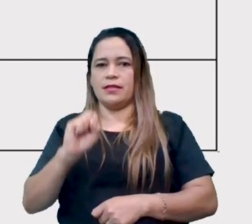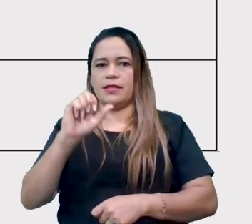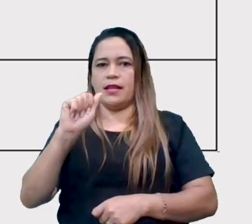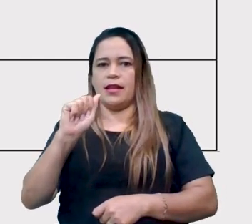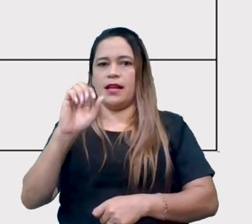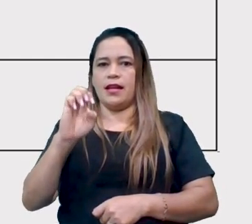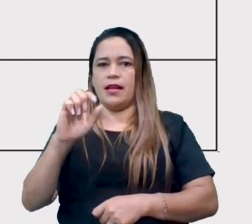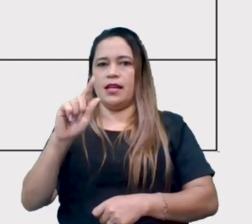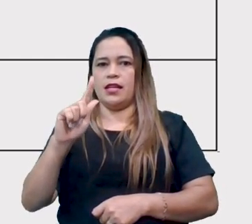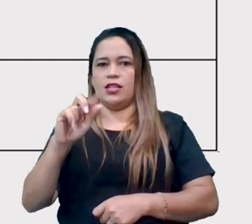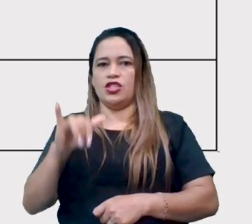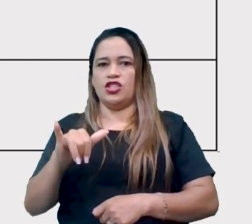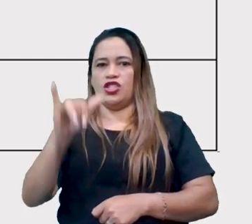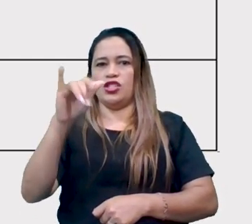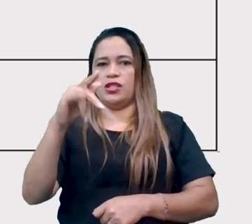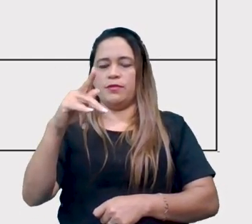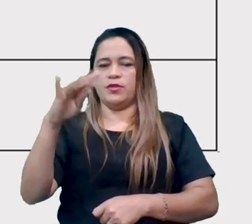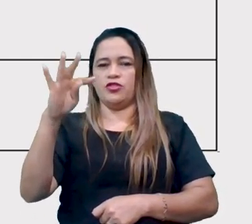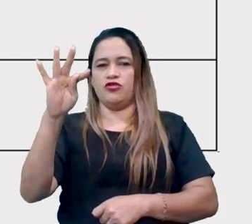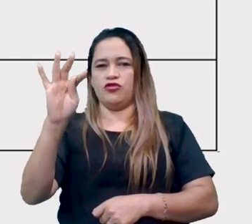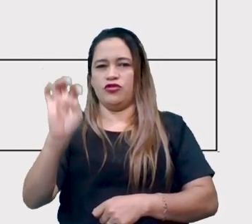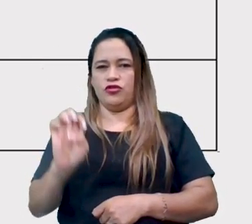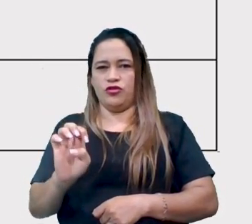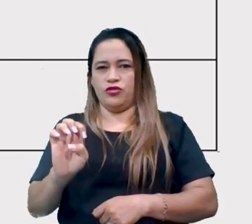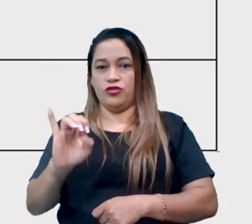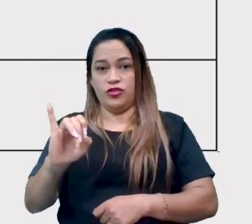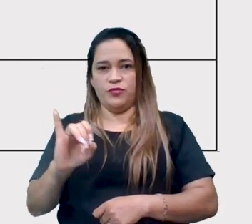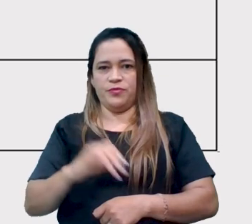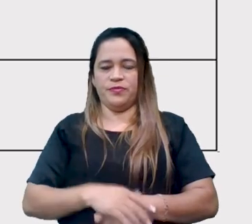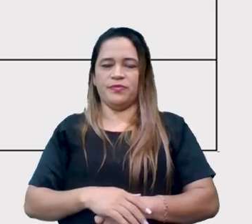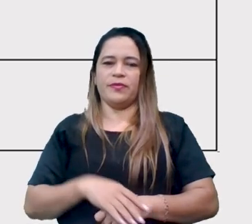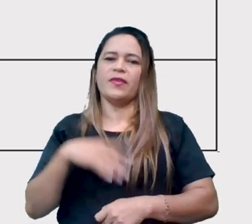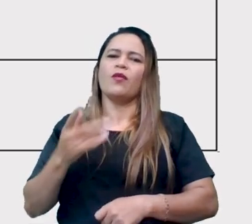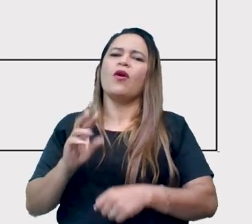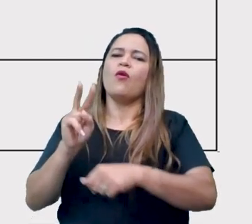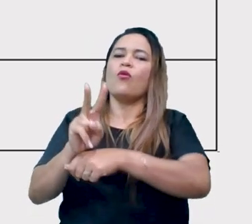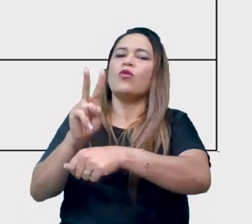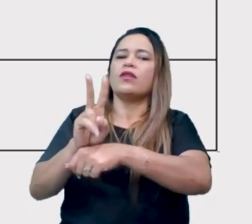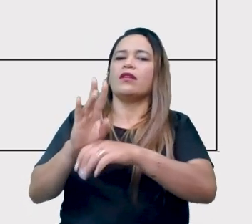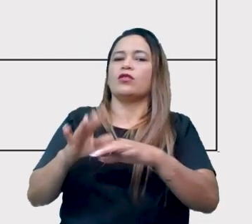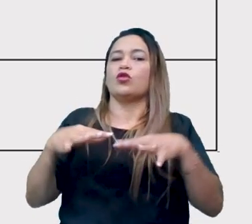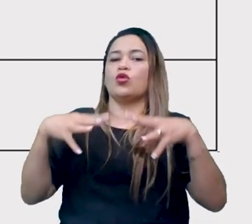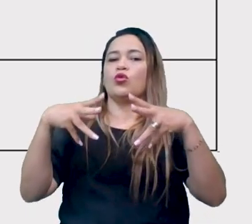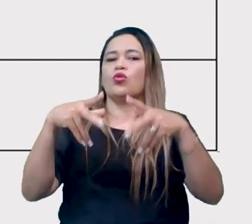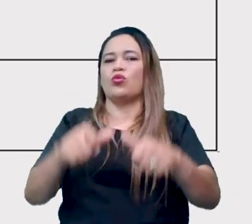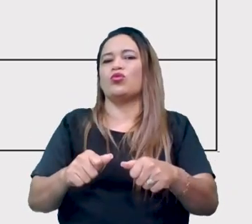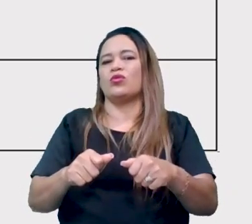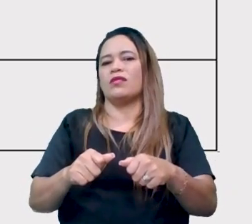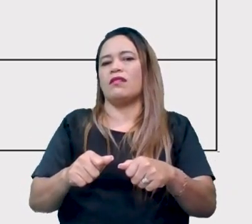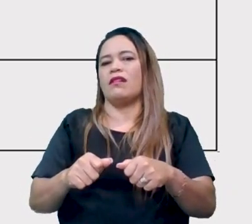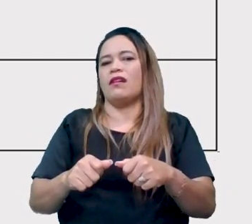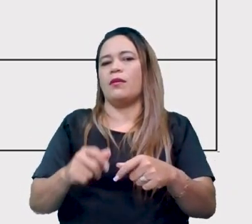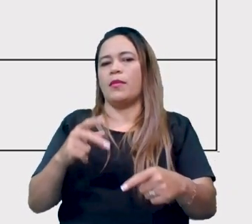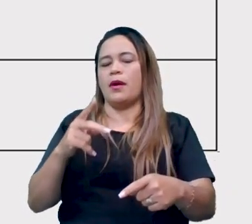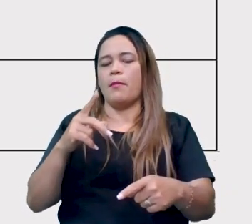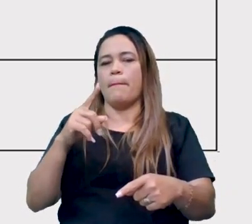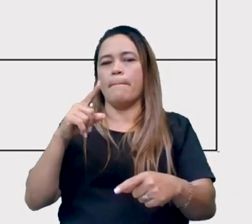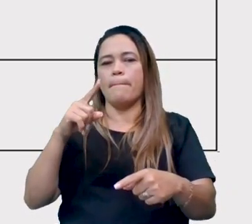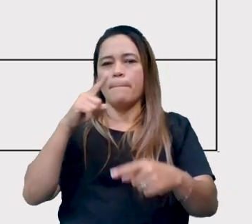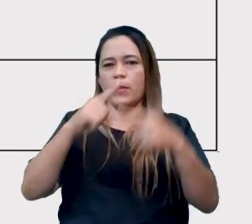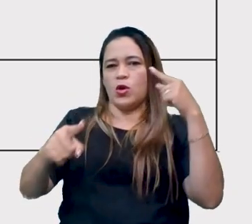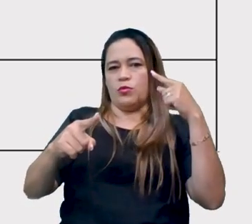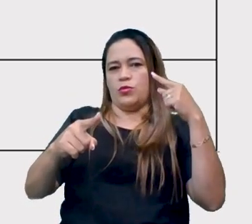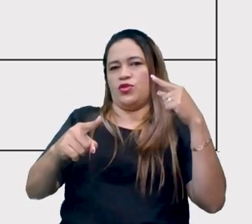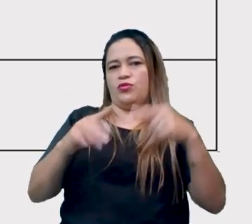falar desse mosquitinho várias vezes ao longo da aula de hoje, tá? Prevenção para dengue. Tudo que inclui o combate ao mosquito.